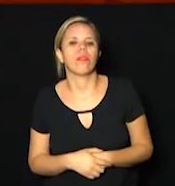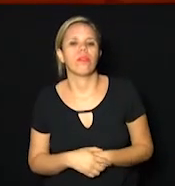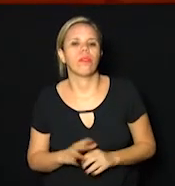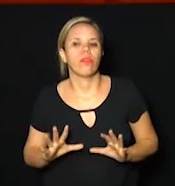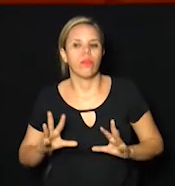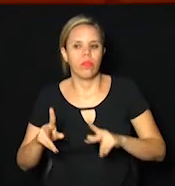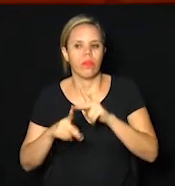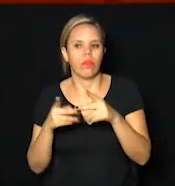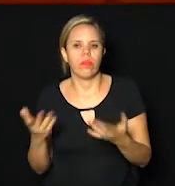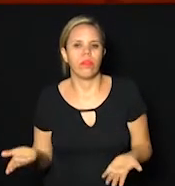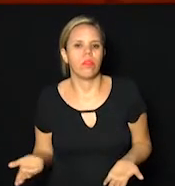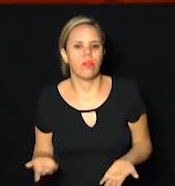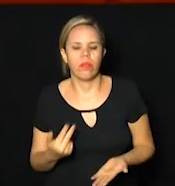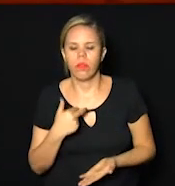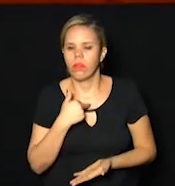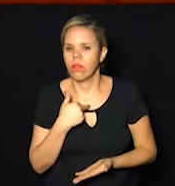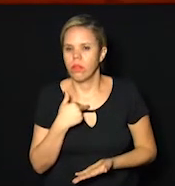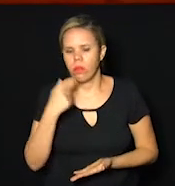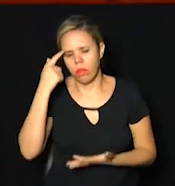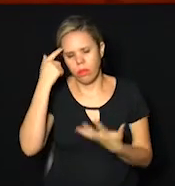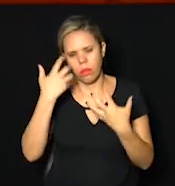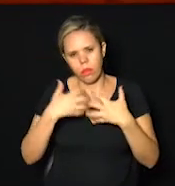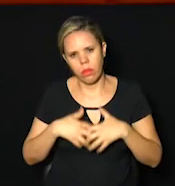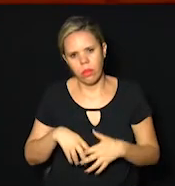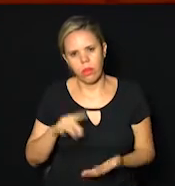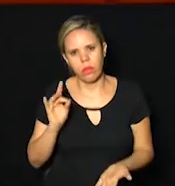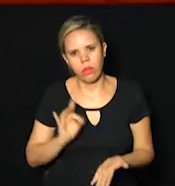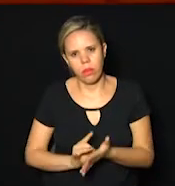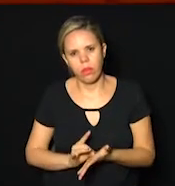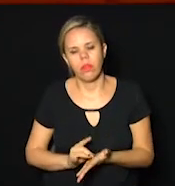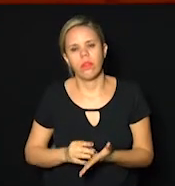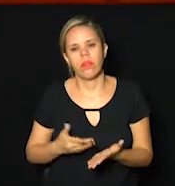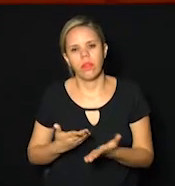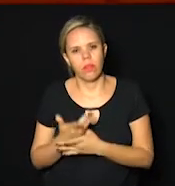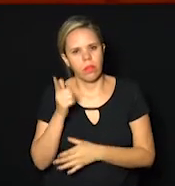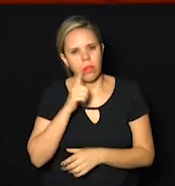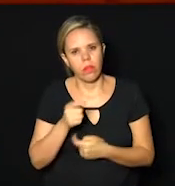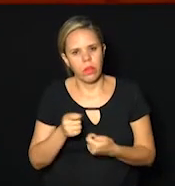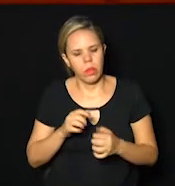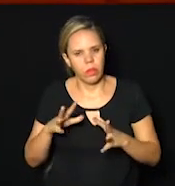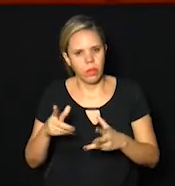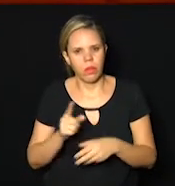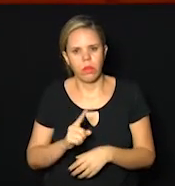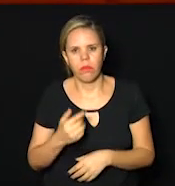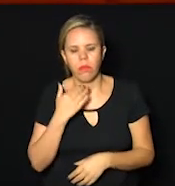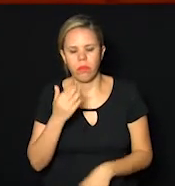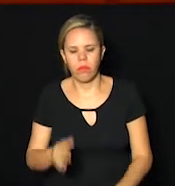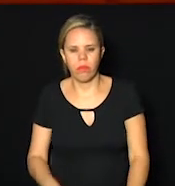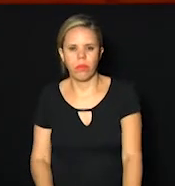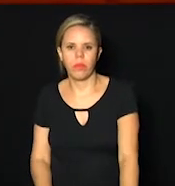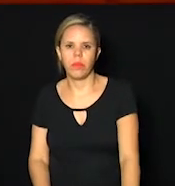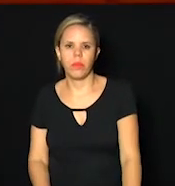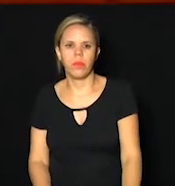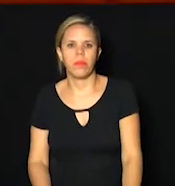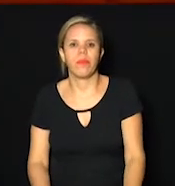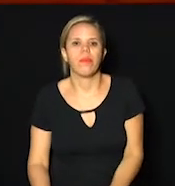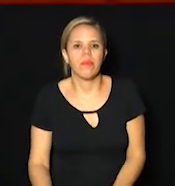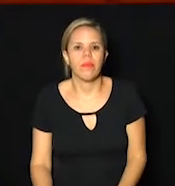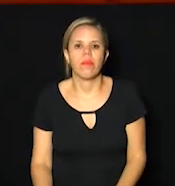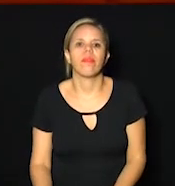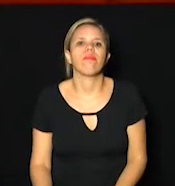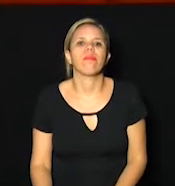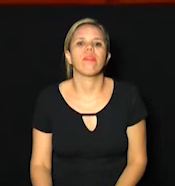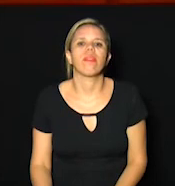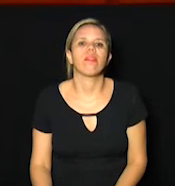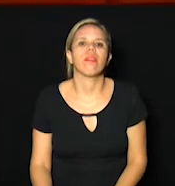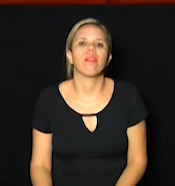coletivo. Não dá para a gente pensar que uma verdade absoluta vai dar conta de tudo. Não tem jeito, ok? Então,